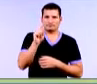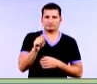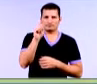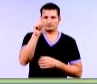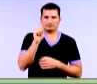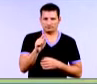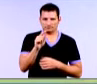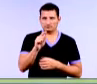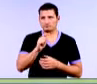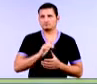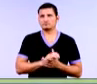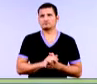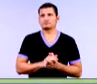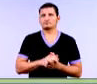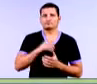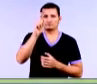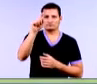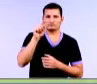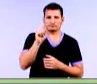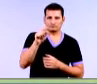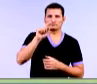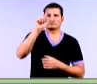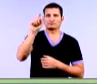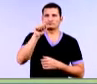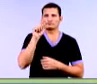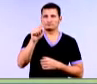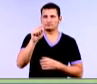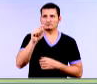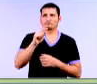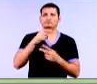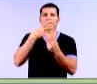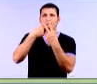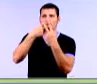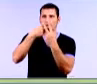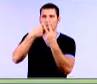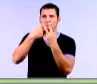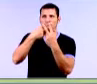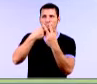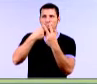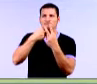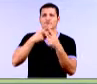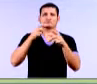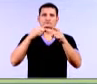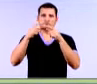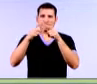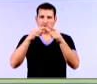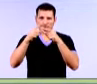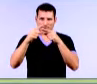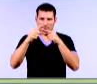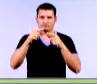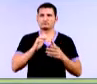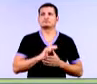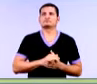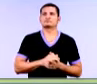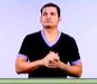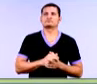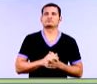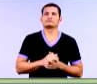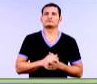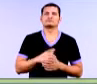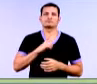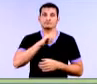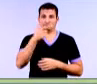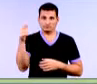mas ponto de exclamação, interrogação, asterisco, todos esses e mais esses e outros,